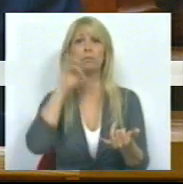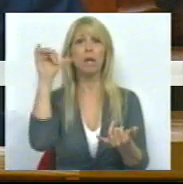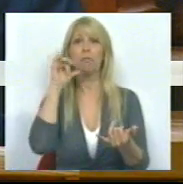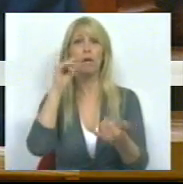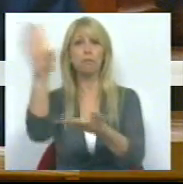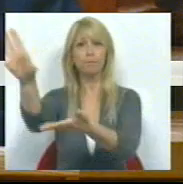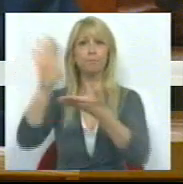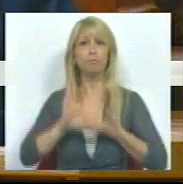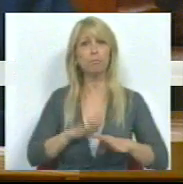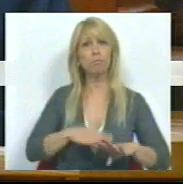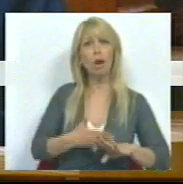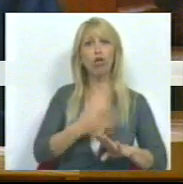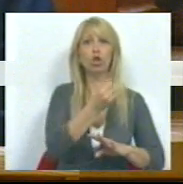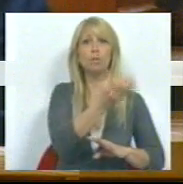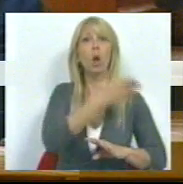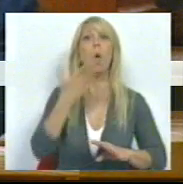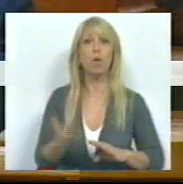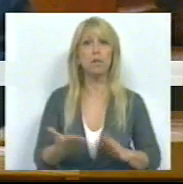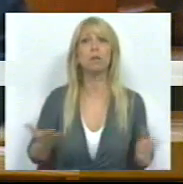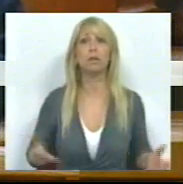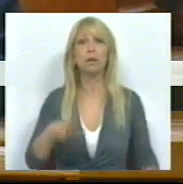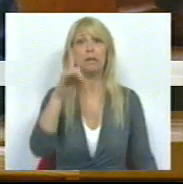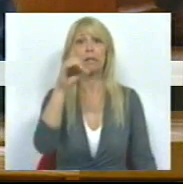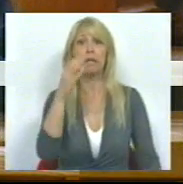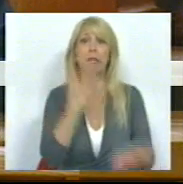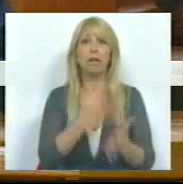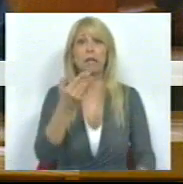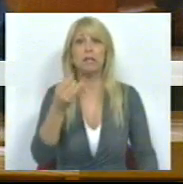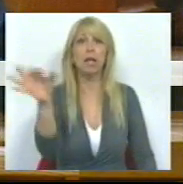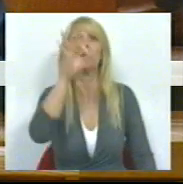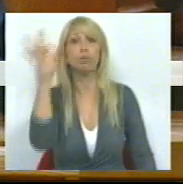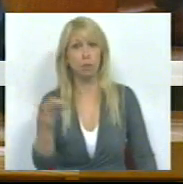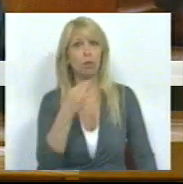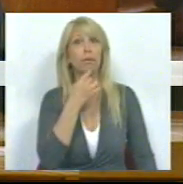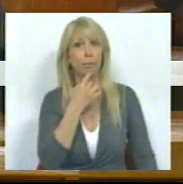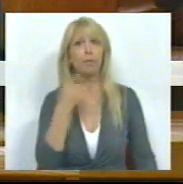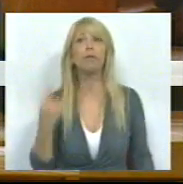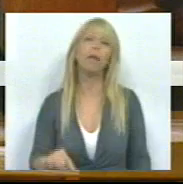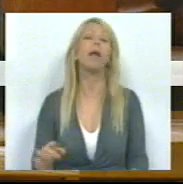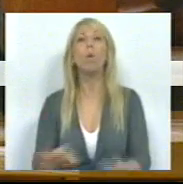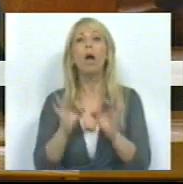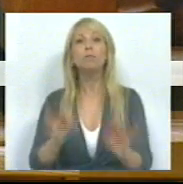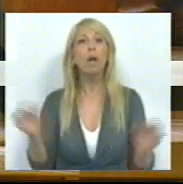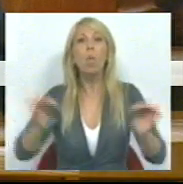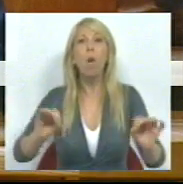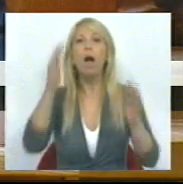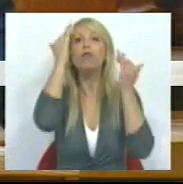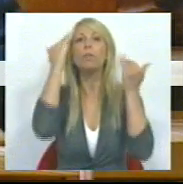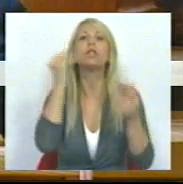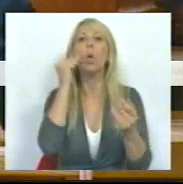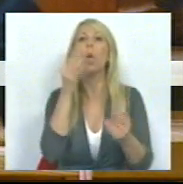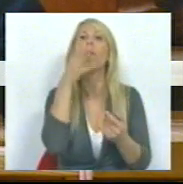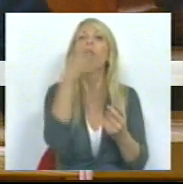falta de 2011, e é muito, 60 a 70%, como ninguém lhes diz como vai ser em